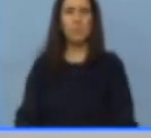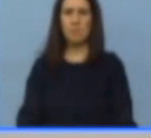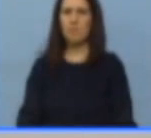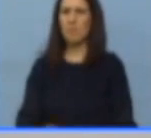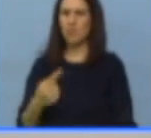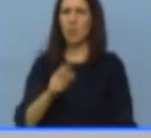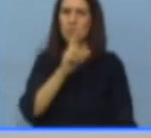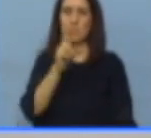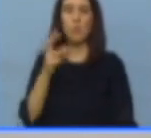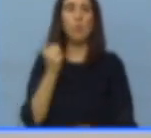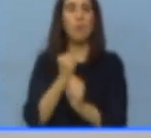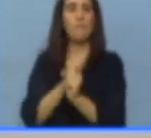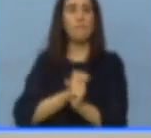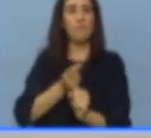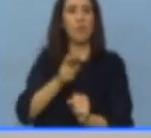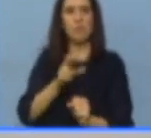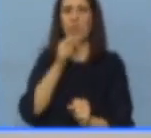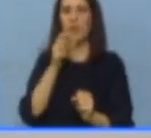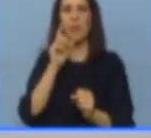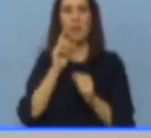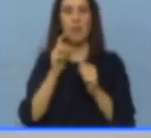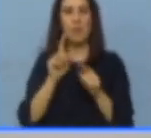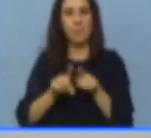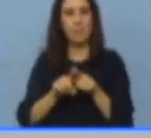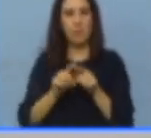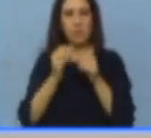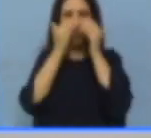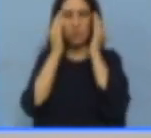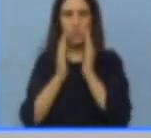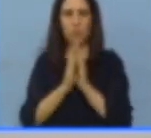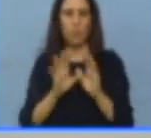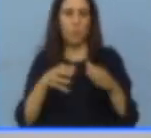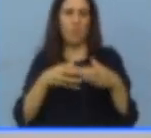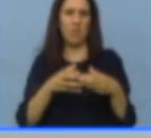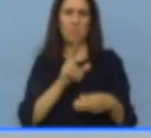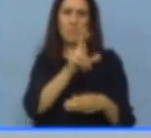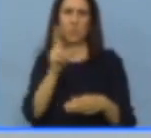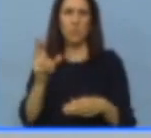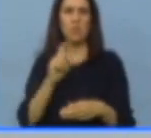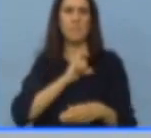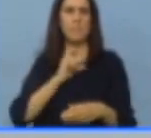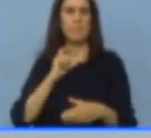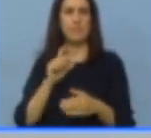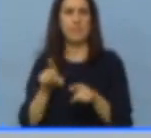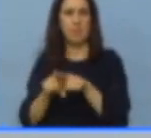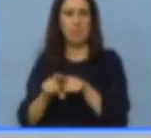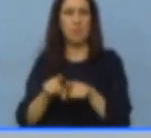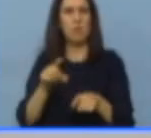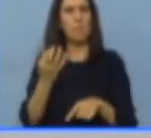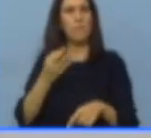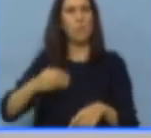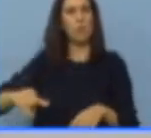normalmente onde eu trabalhava, havia sempre uma comunidade de irmãs e uma comunidade de missionários, padres e irmãos. E também em alguns sítios